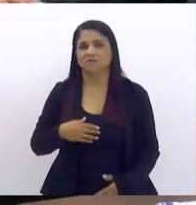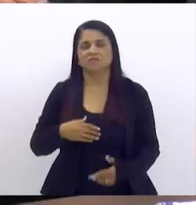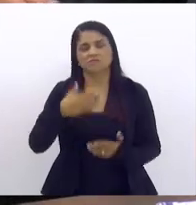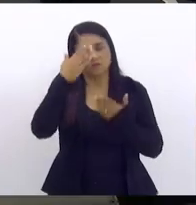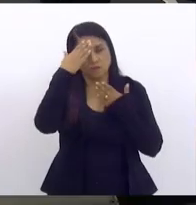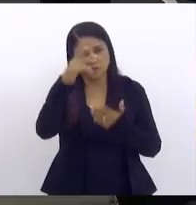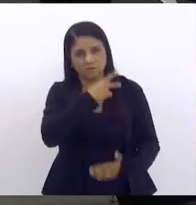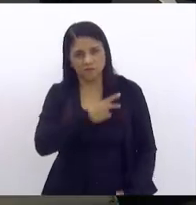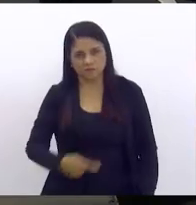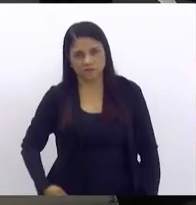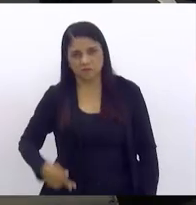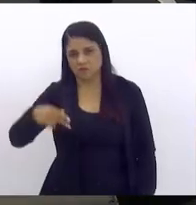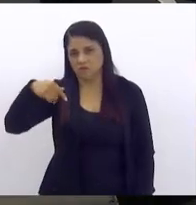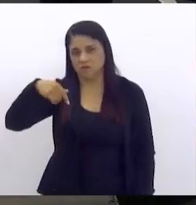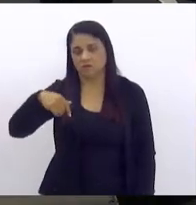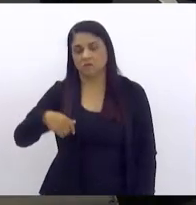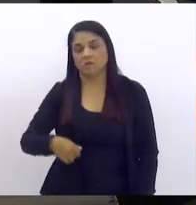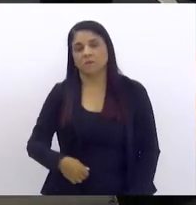presidente.